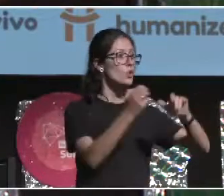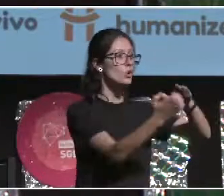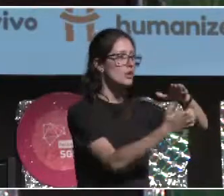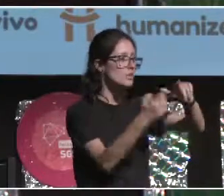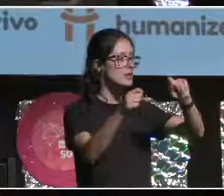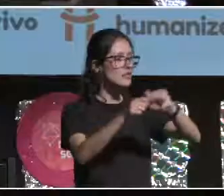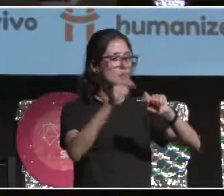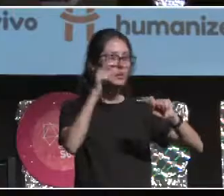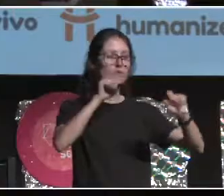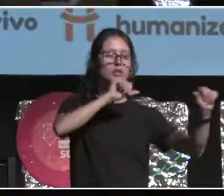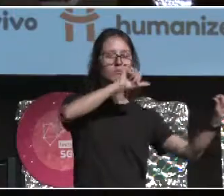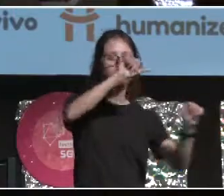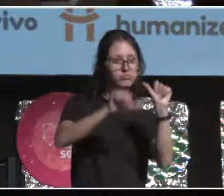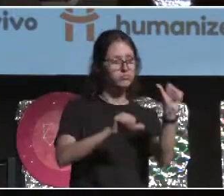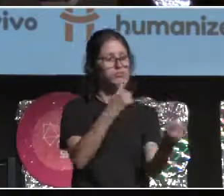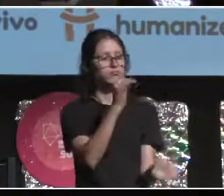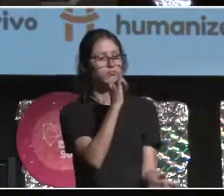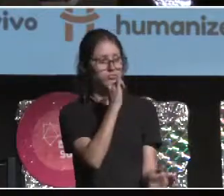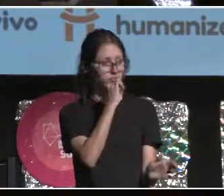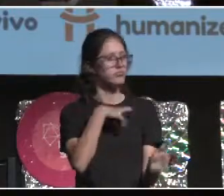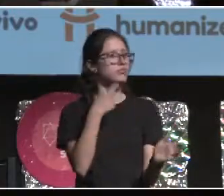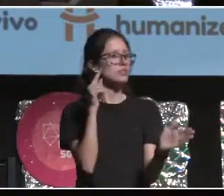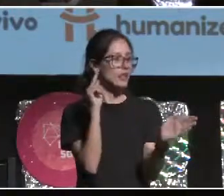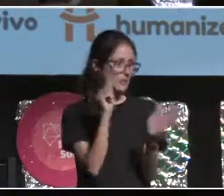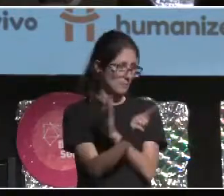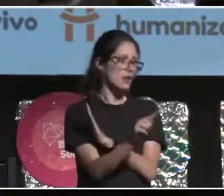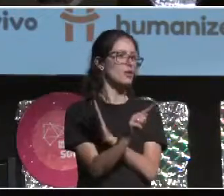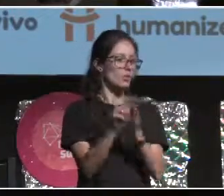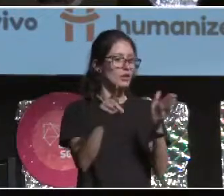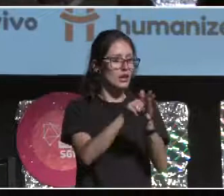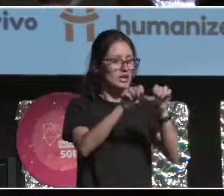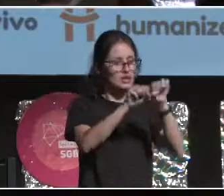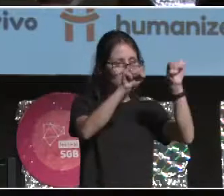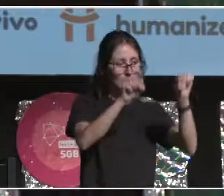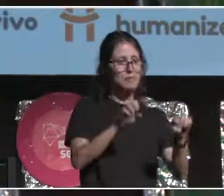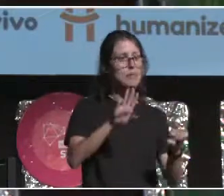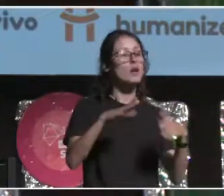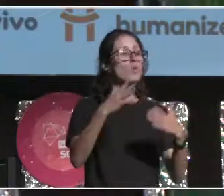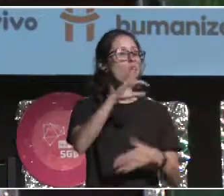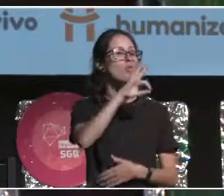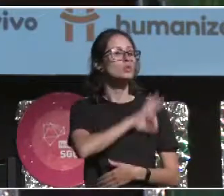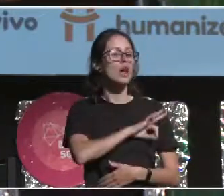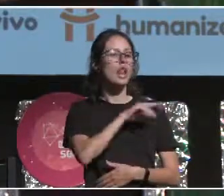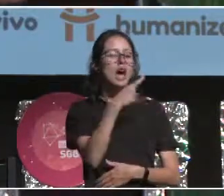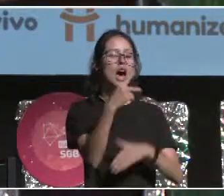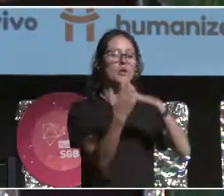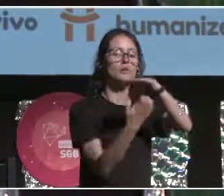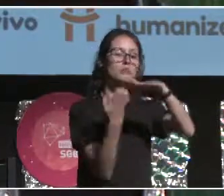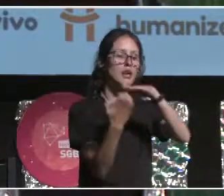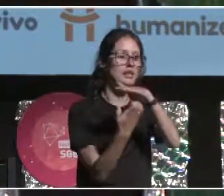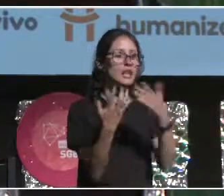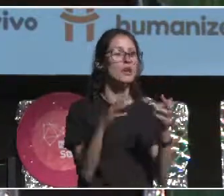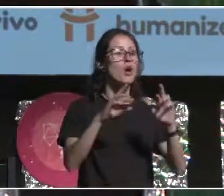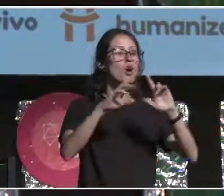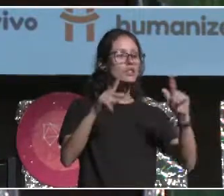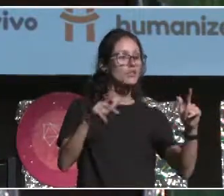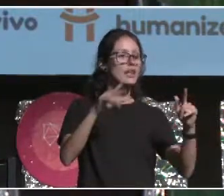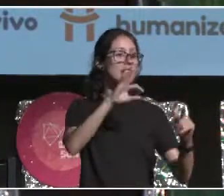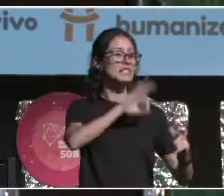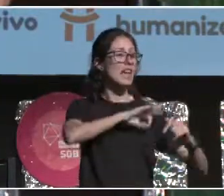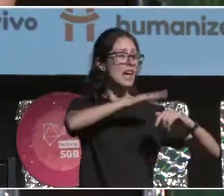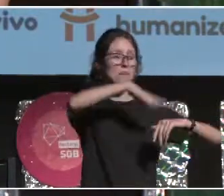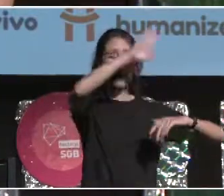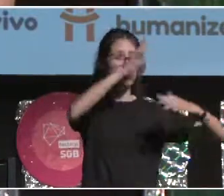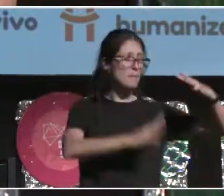para isso? Por exemplo, uma das perguntas da avaliação de impacto B, qual é o múltiplo salarial da sua empresa? Qual é a diferença do salário mais alto e